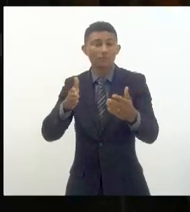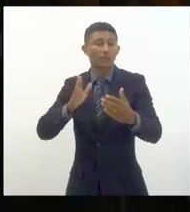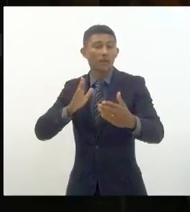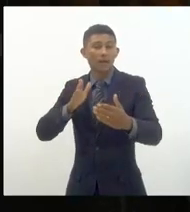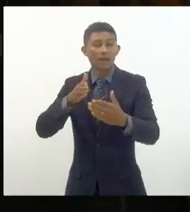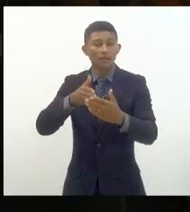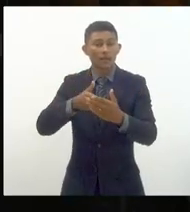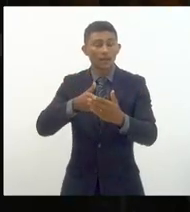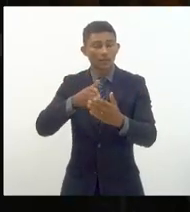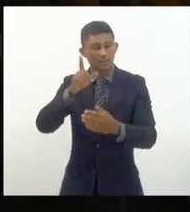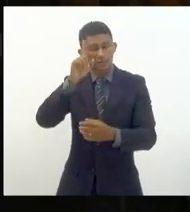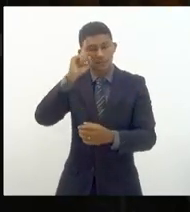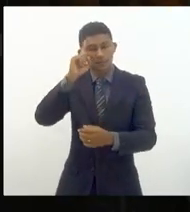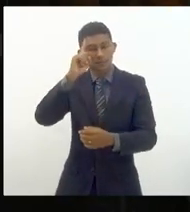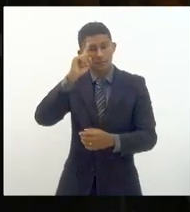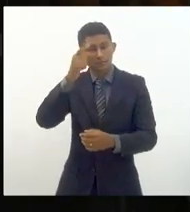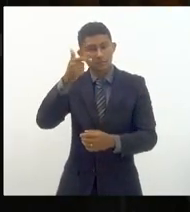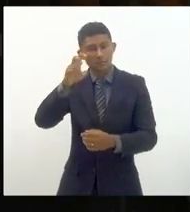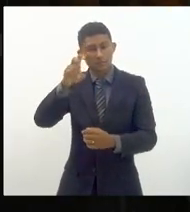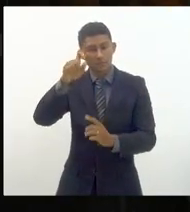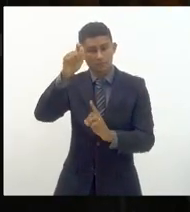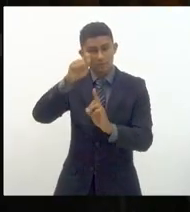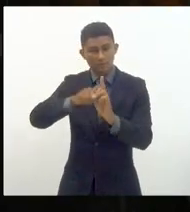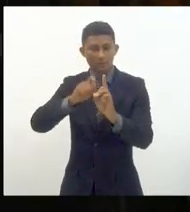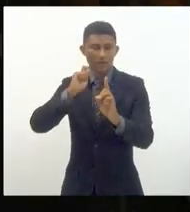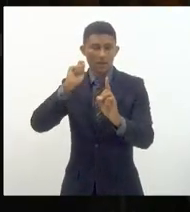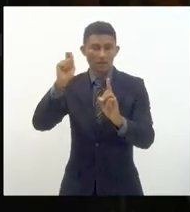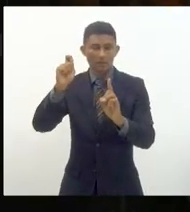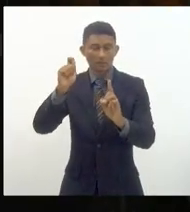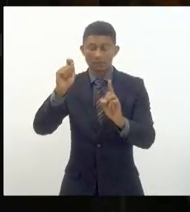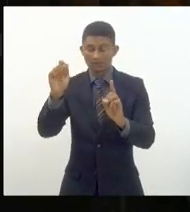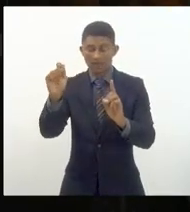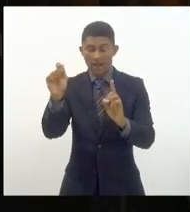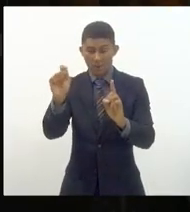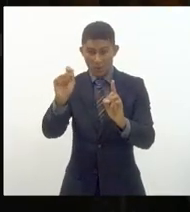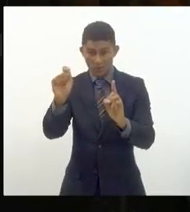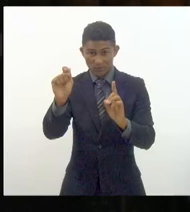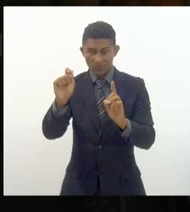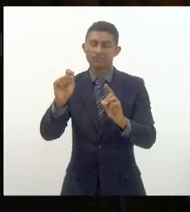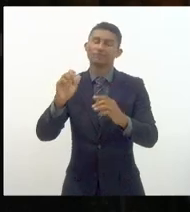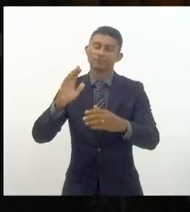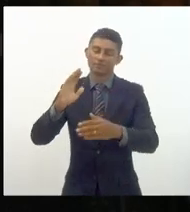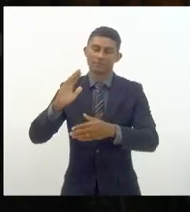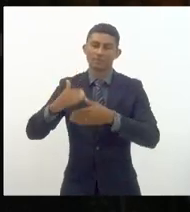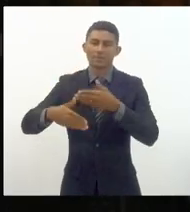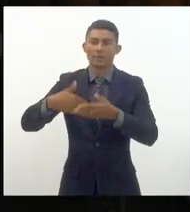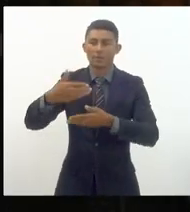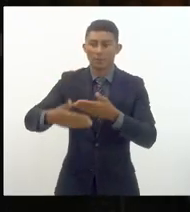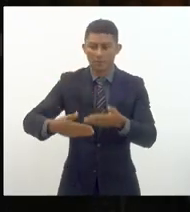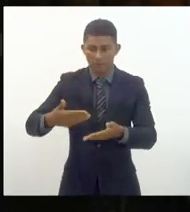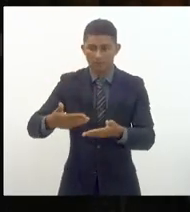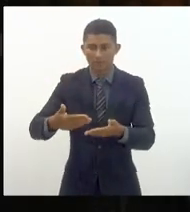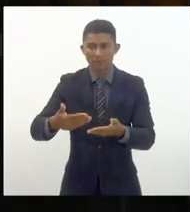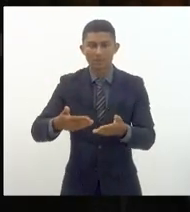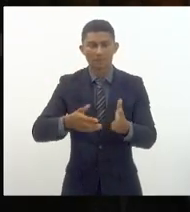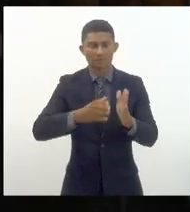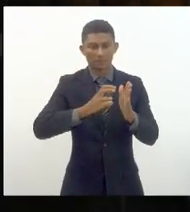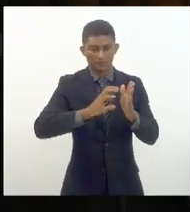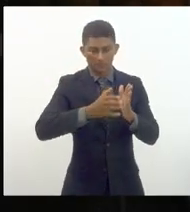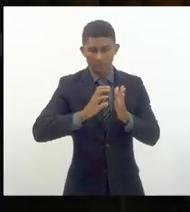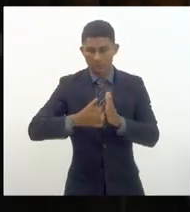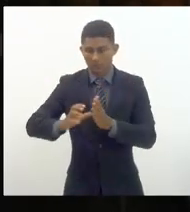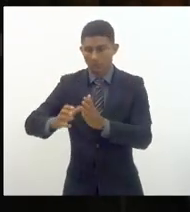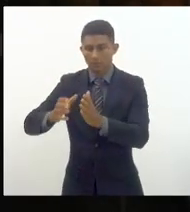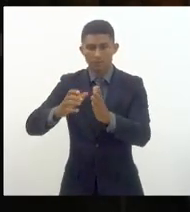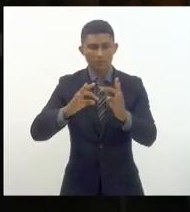primeira quinzena de agosto e posteriormente e após homologação das Chapas no